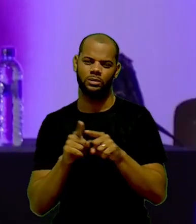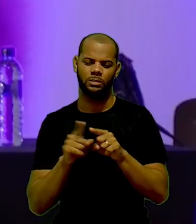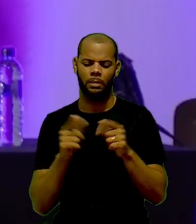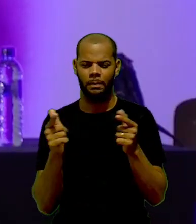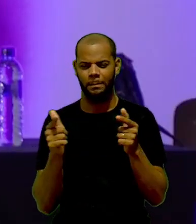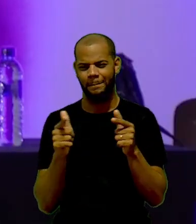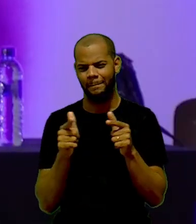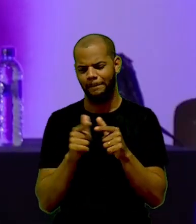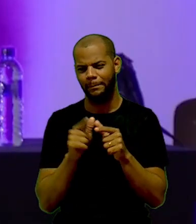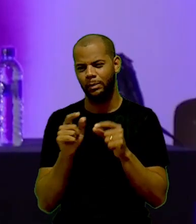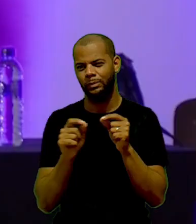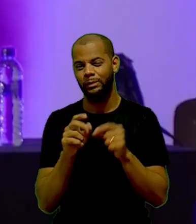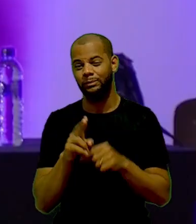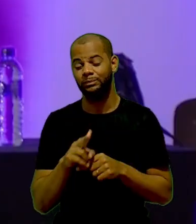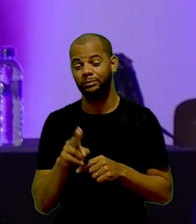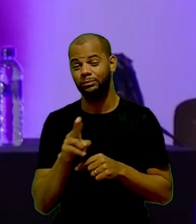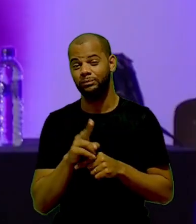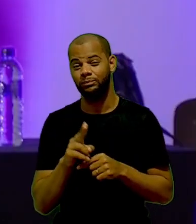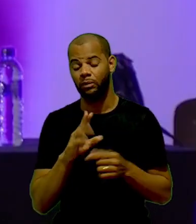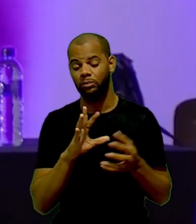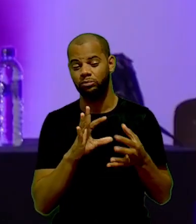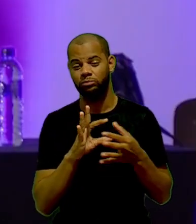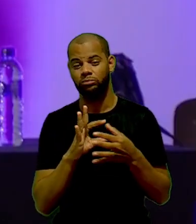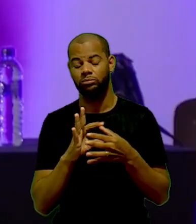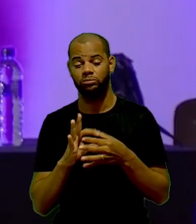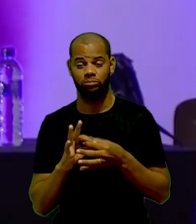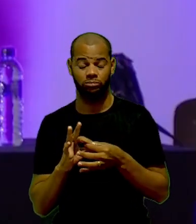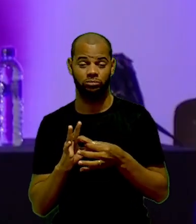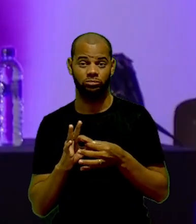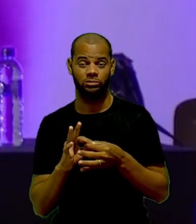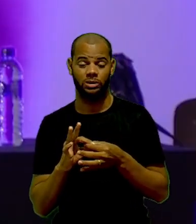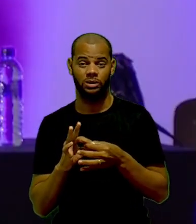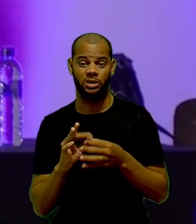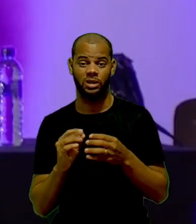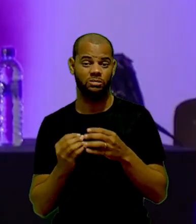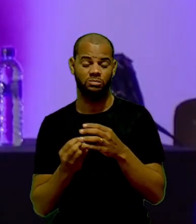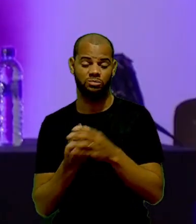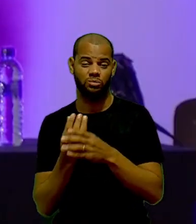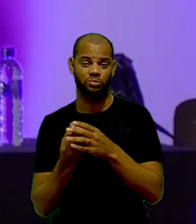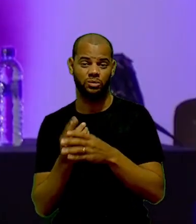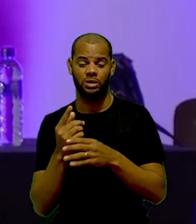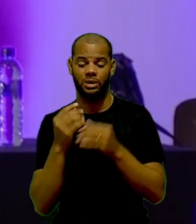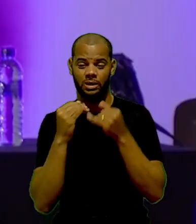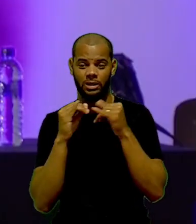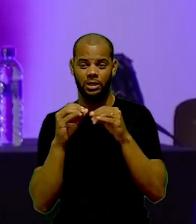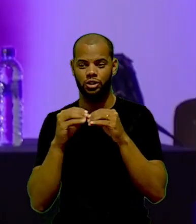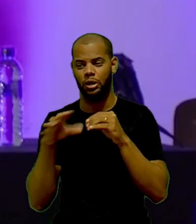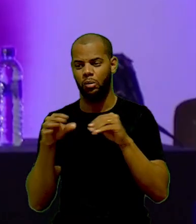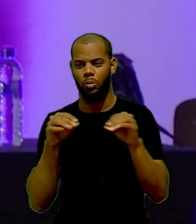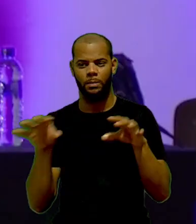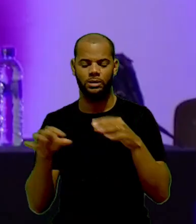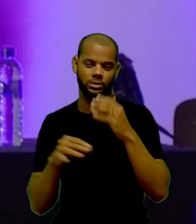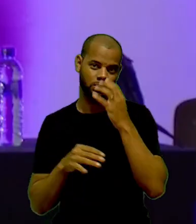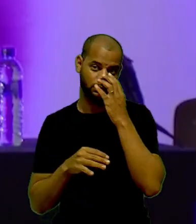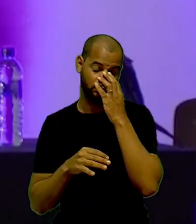escala, consumidores podem se unir e gerar energia e compartilhar.